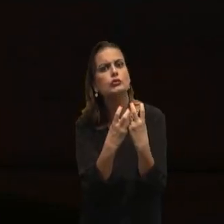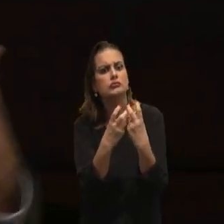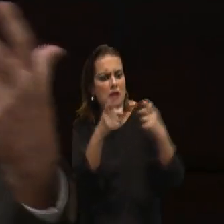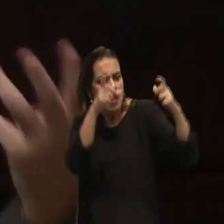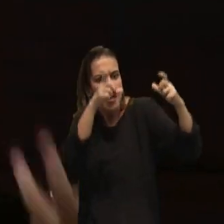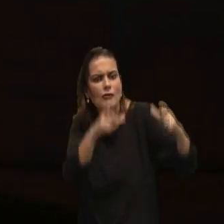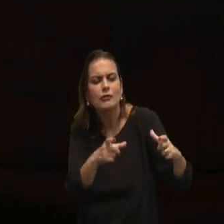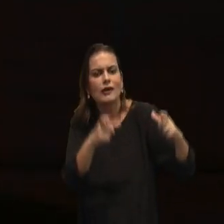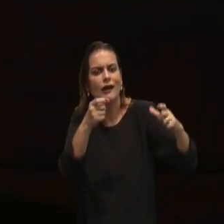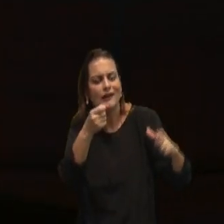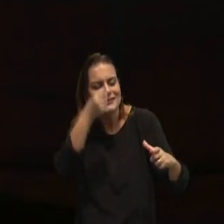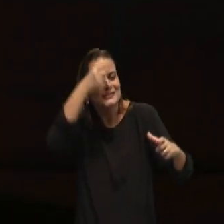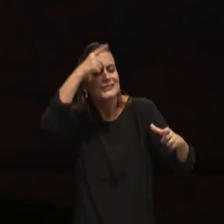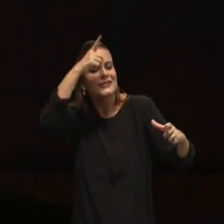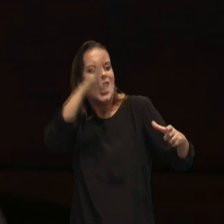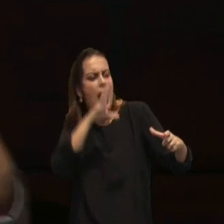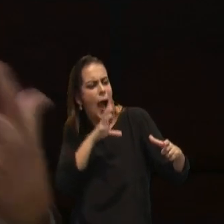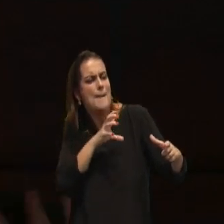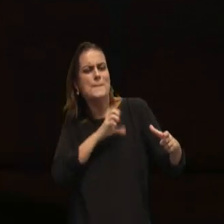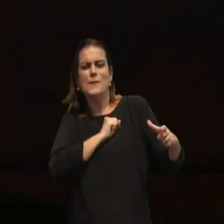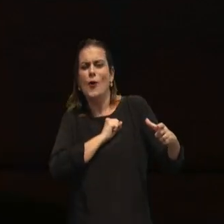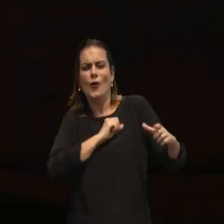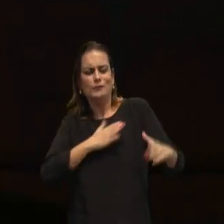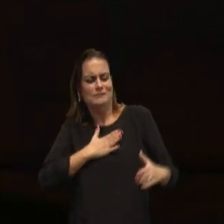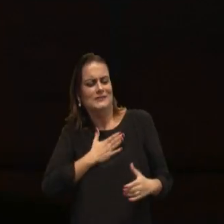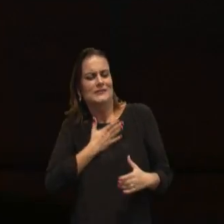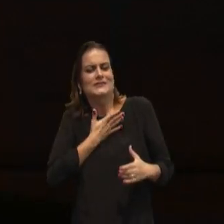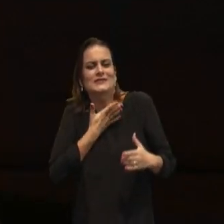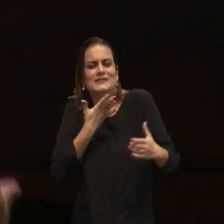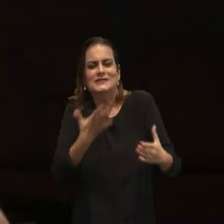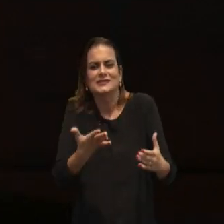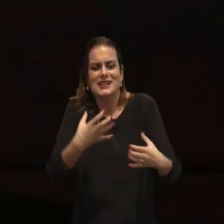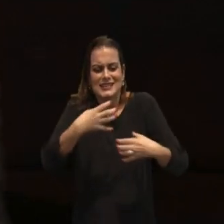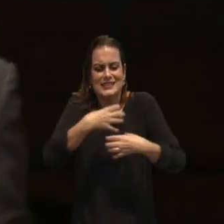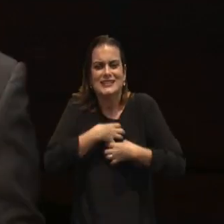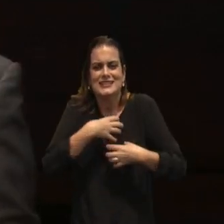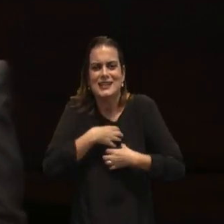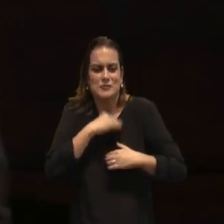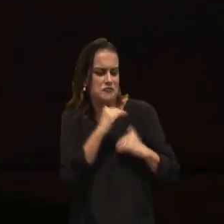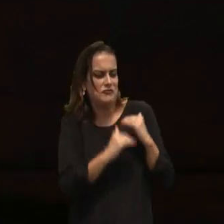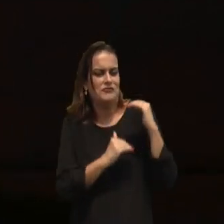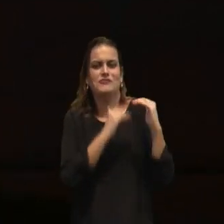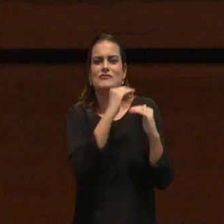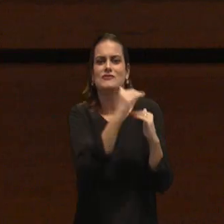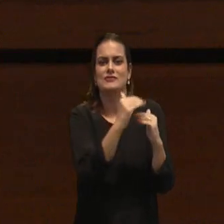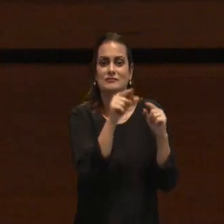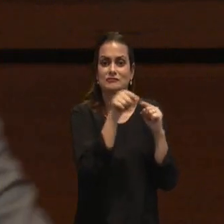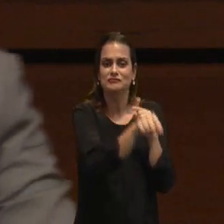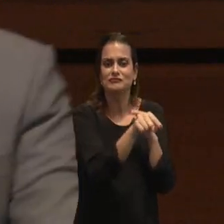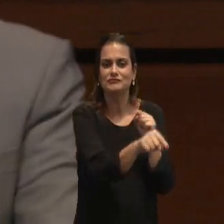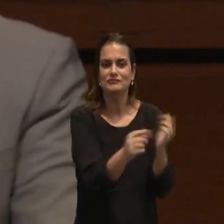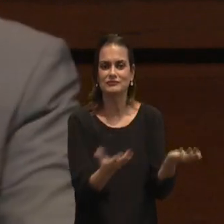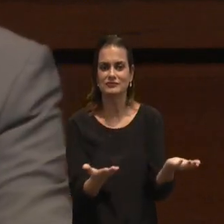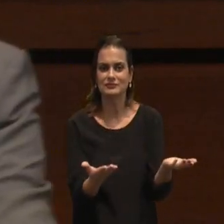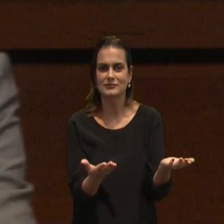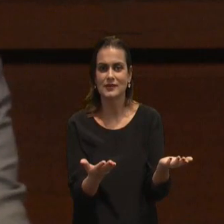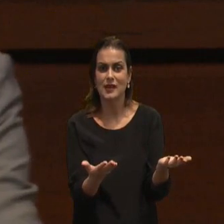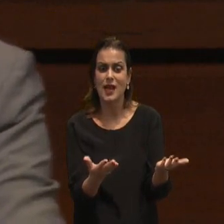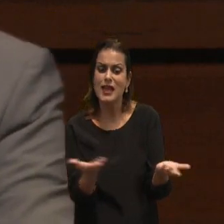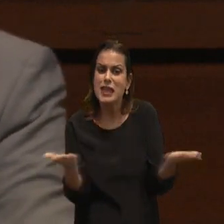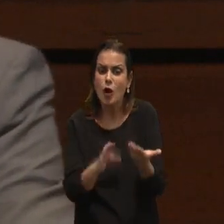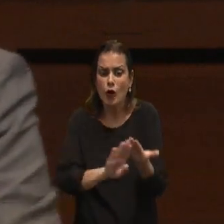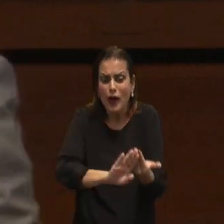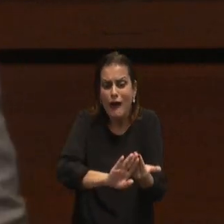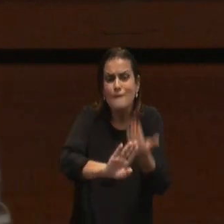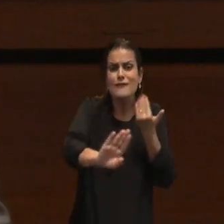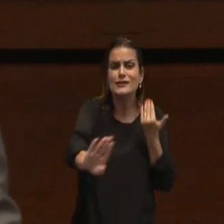que desperta amor, que desperta paixão, que desperta sentimento? E este distanciamento, então,